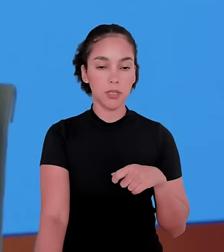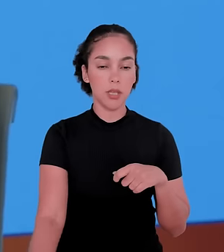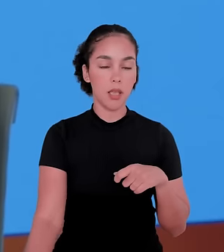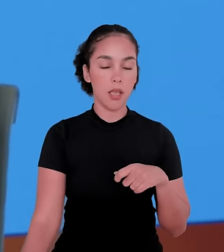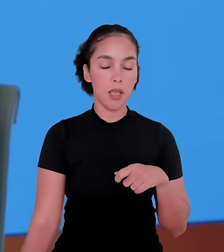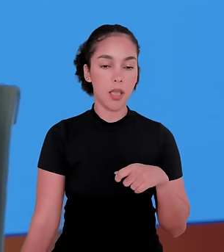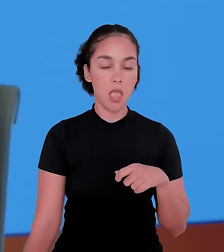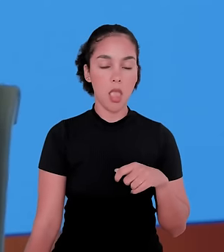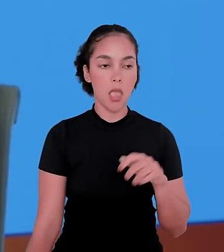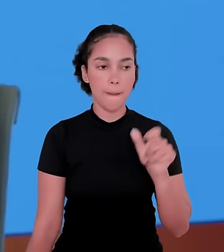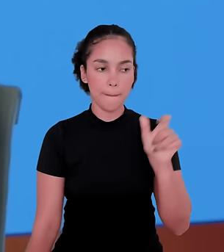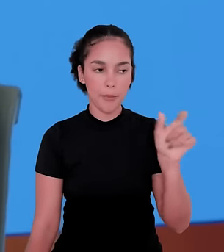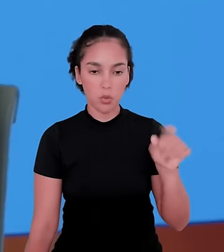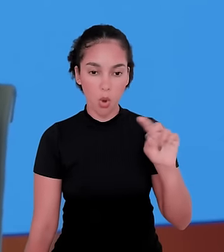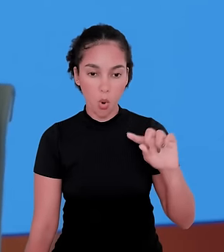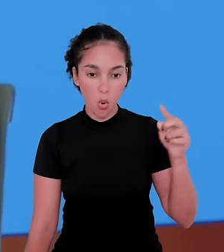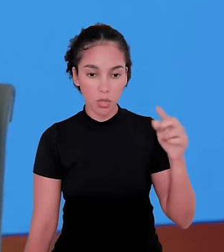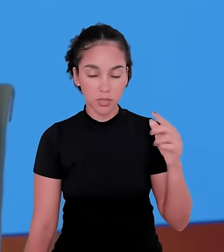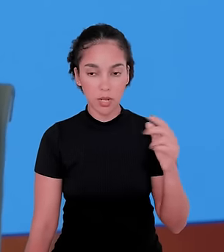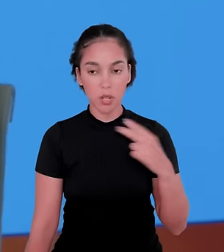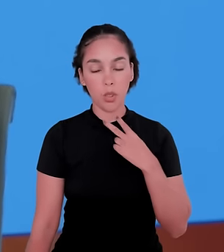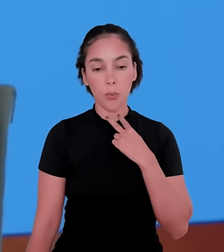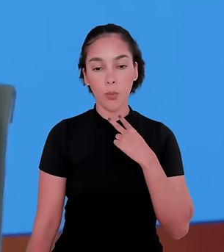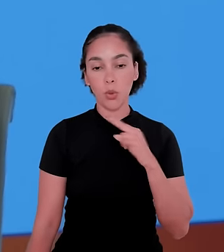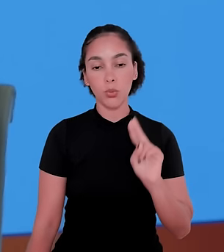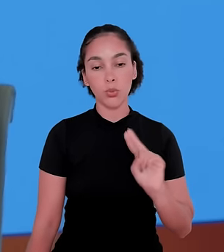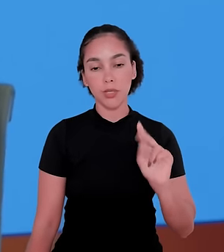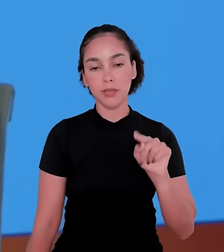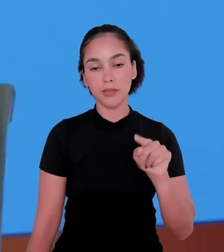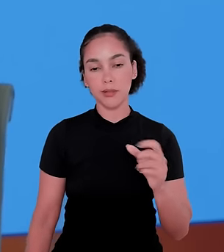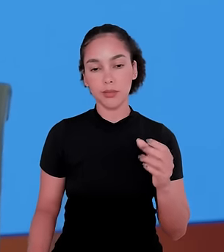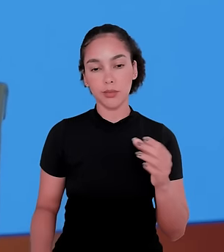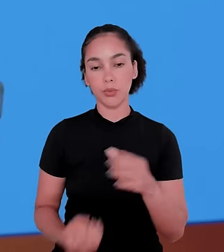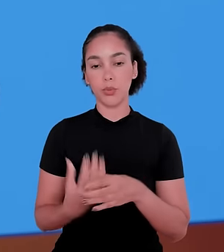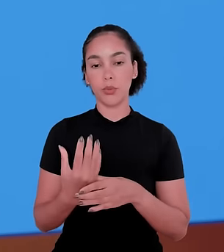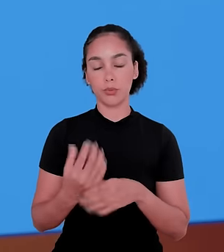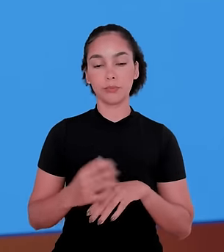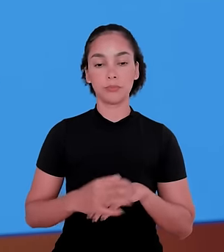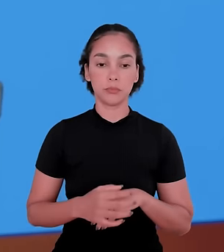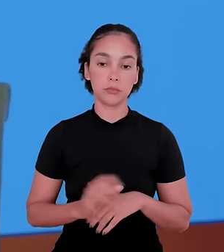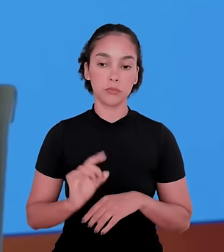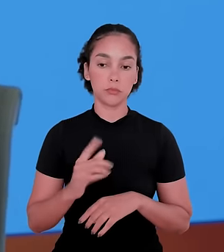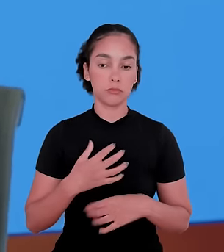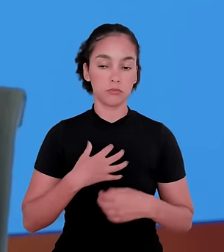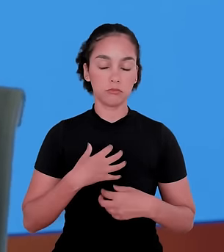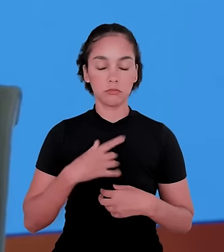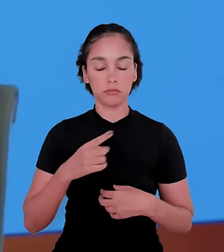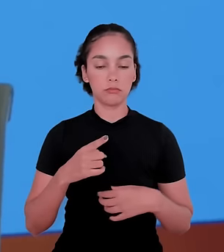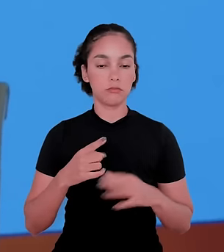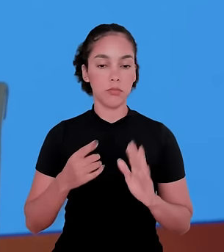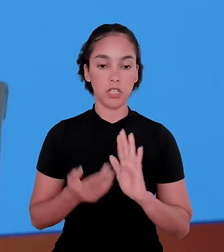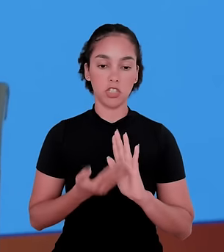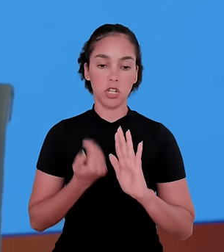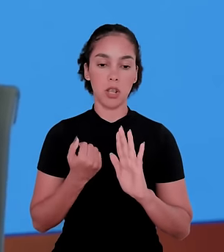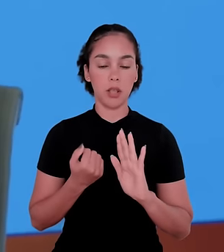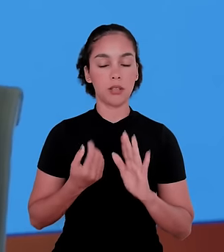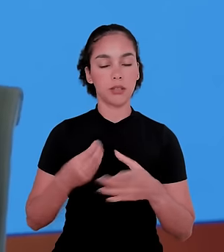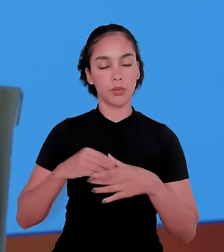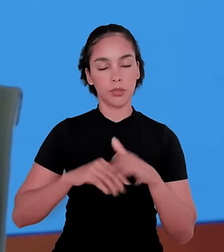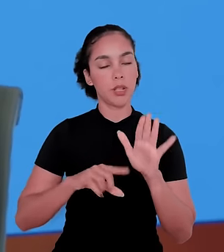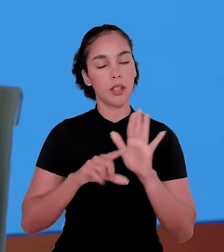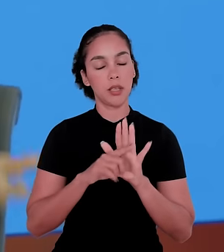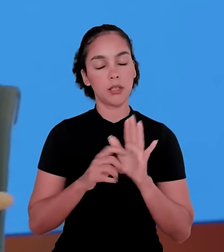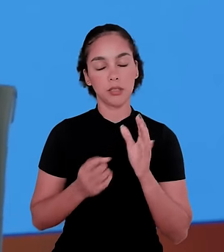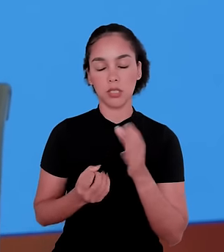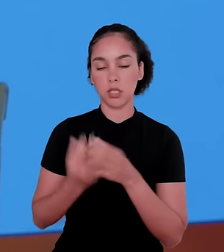pessoas de usar aquilo que você criou é a única forma que você vai ter de excluir legalmente aquilo que você criou